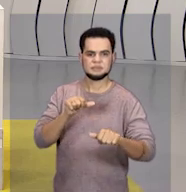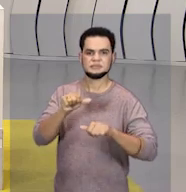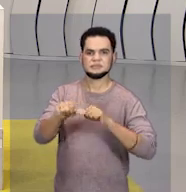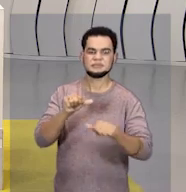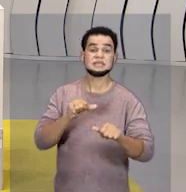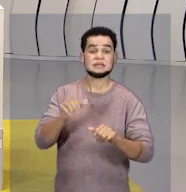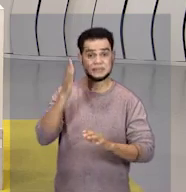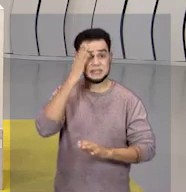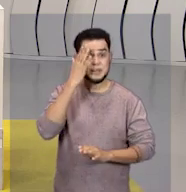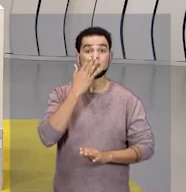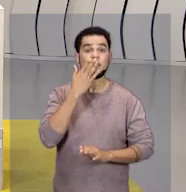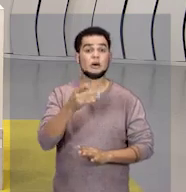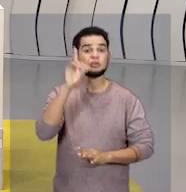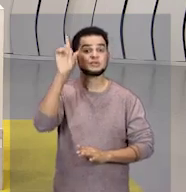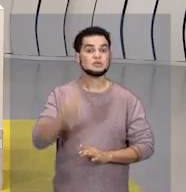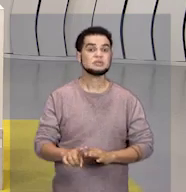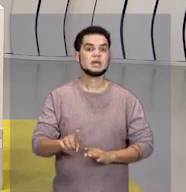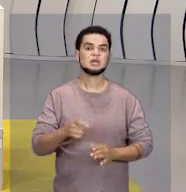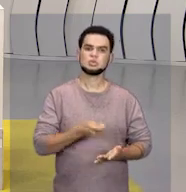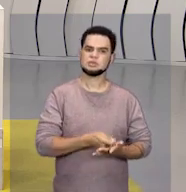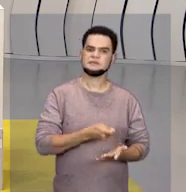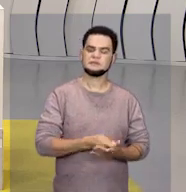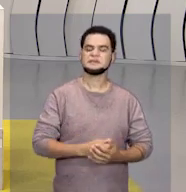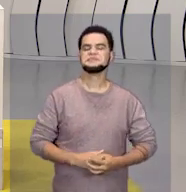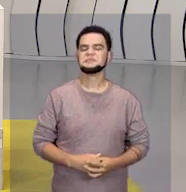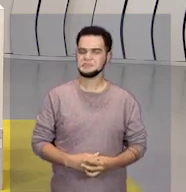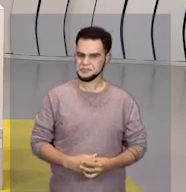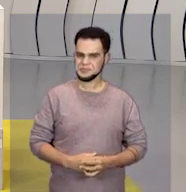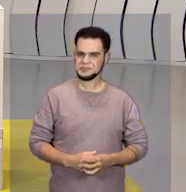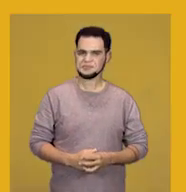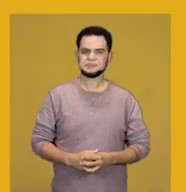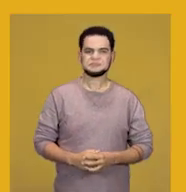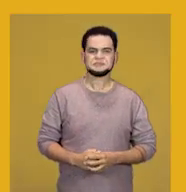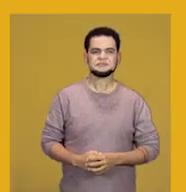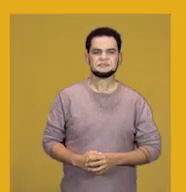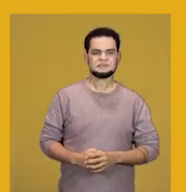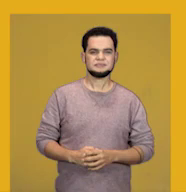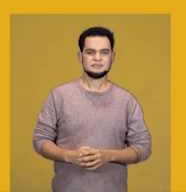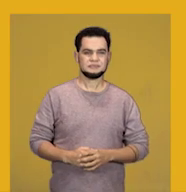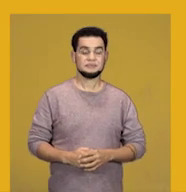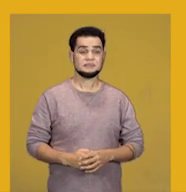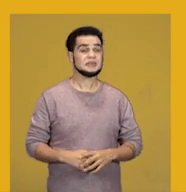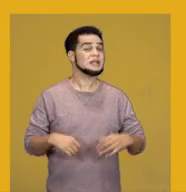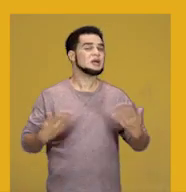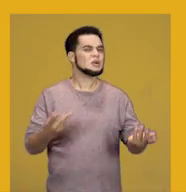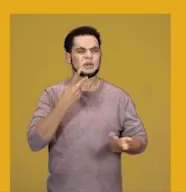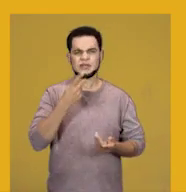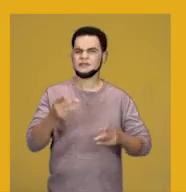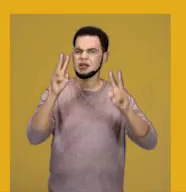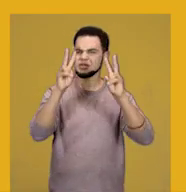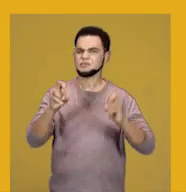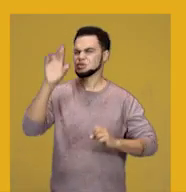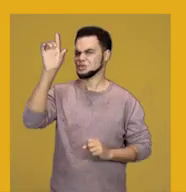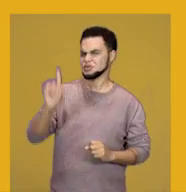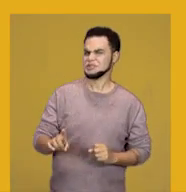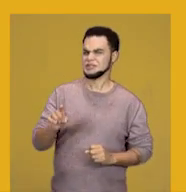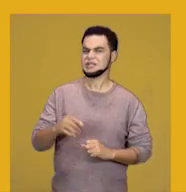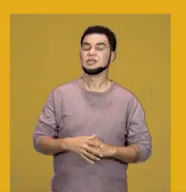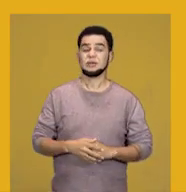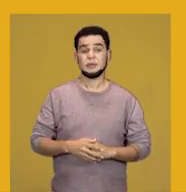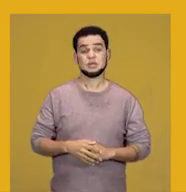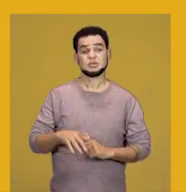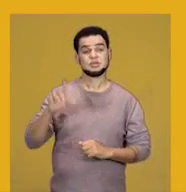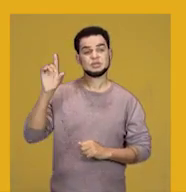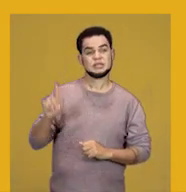são os seus direitos e deveres. Mas olha só, quando a gente fala em direitos, a gente pode falar de direito